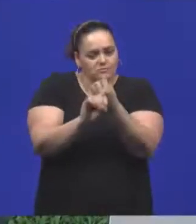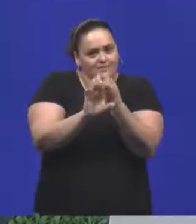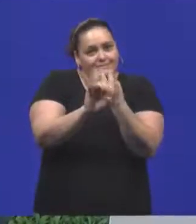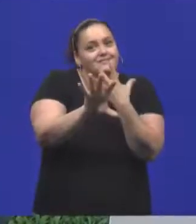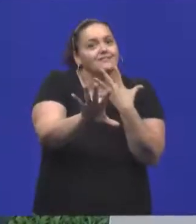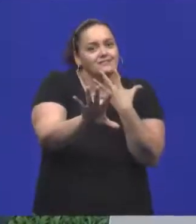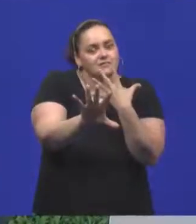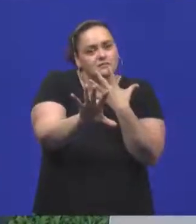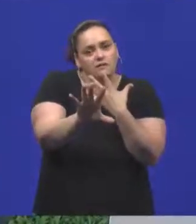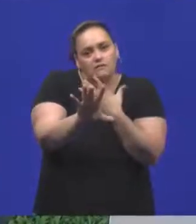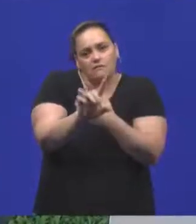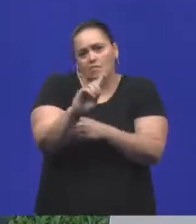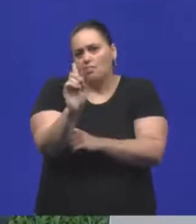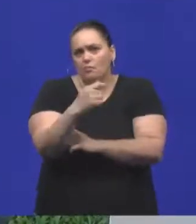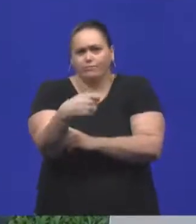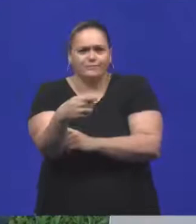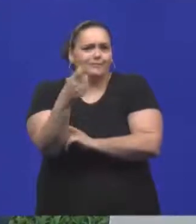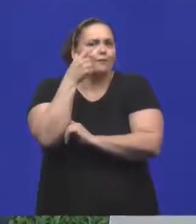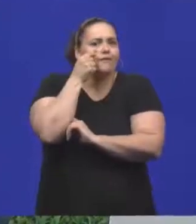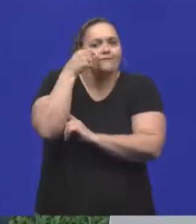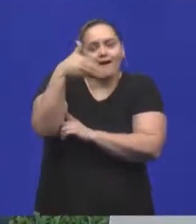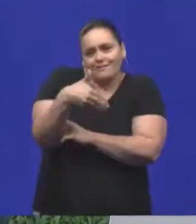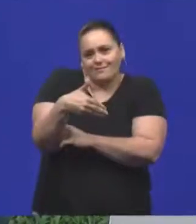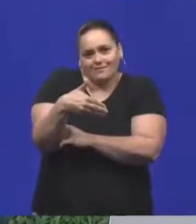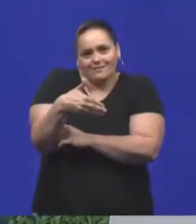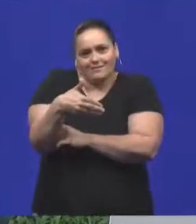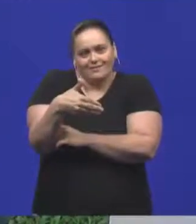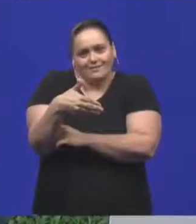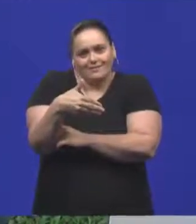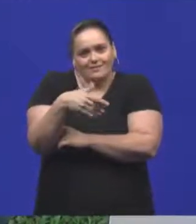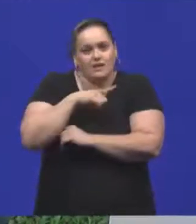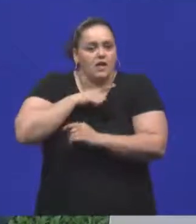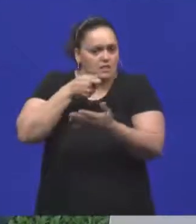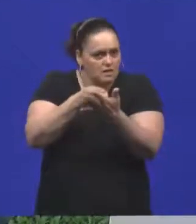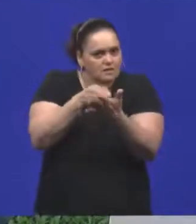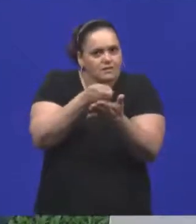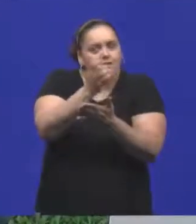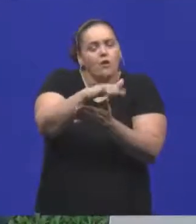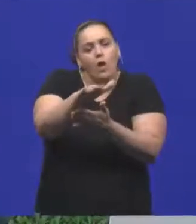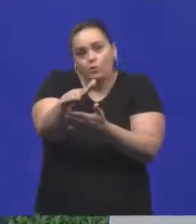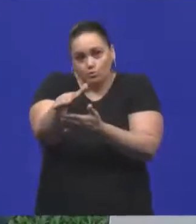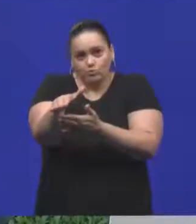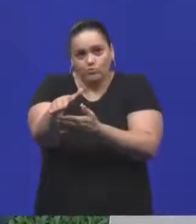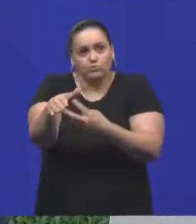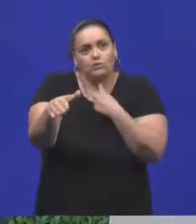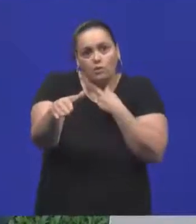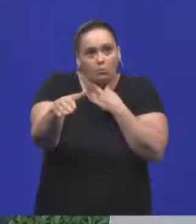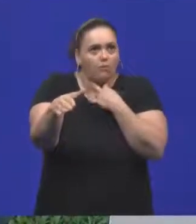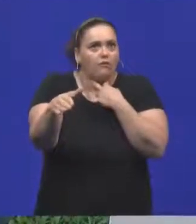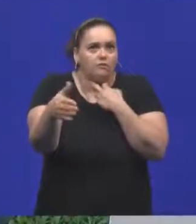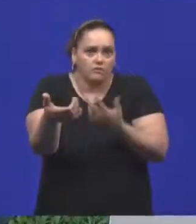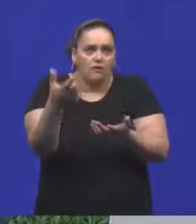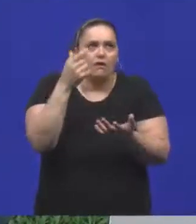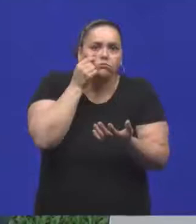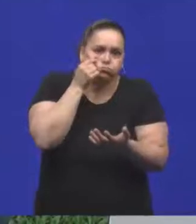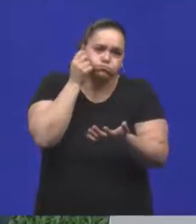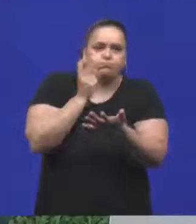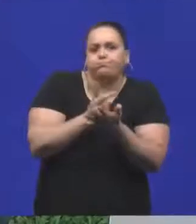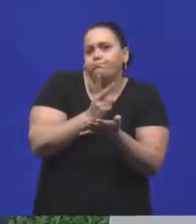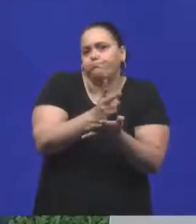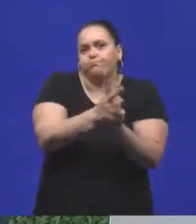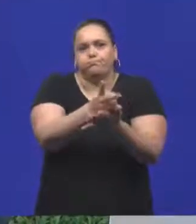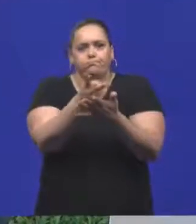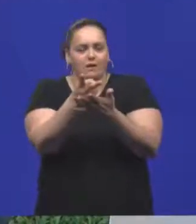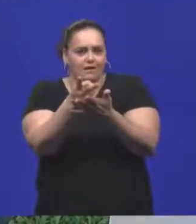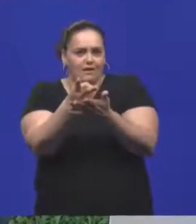à distância então a gente não a gente tenta atender aquele cara que é não tem aquela condição de freqüentar o campo